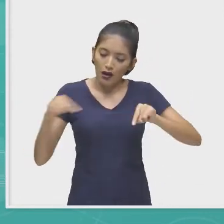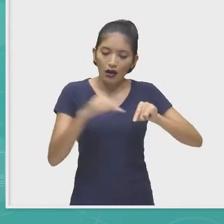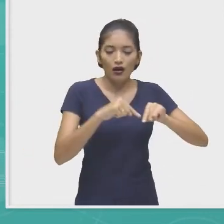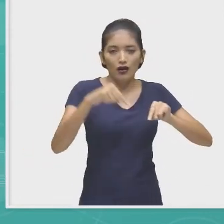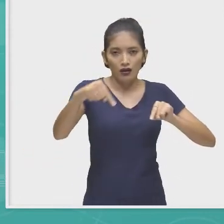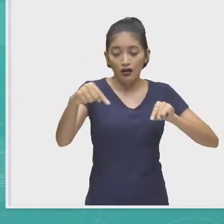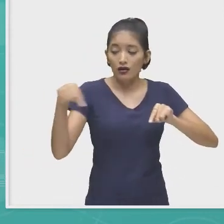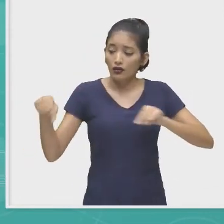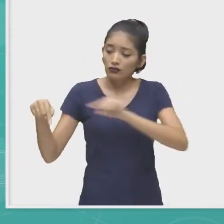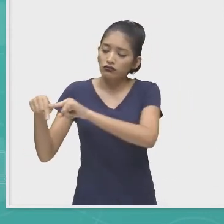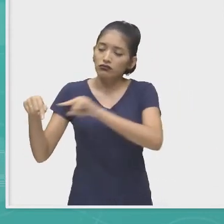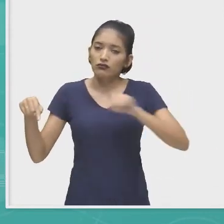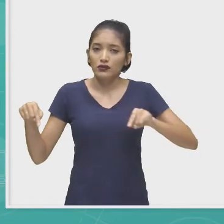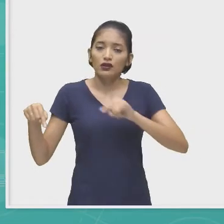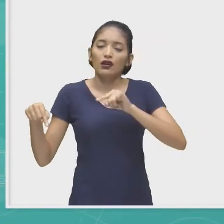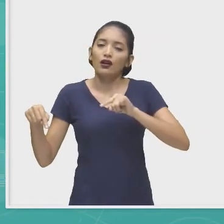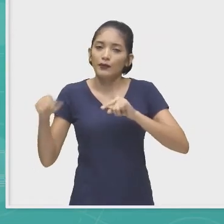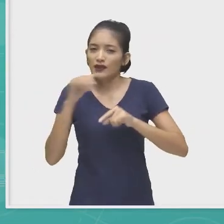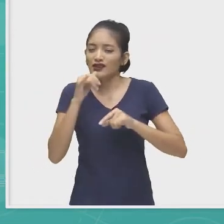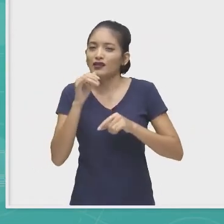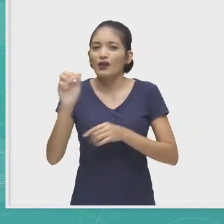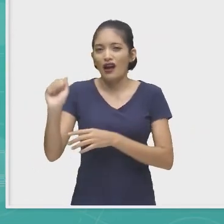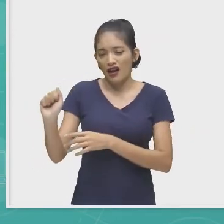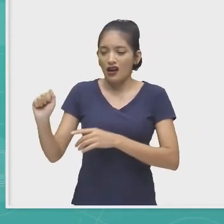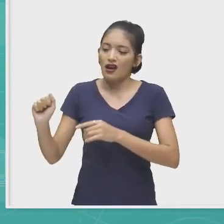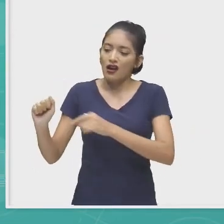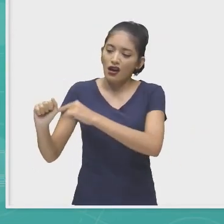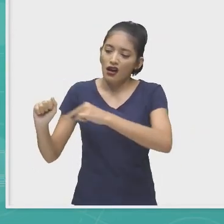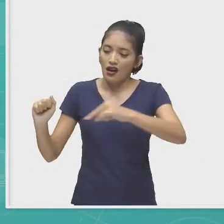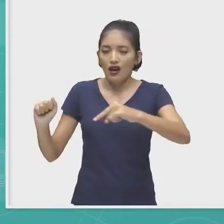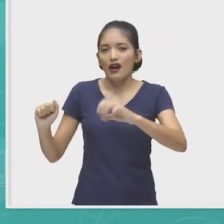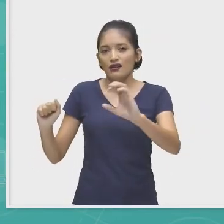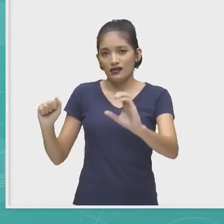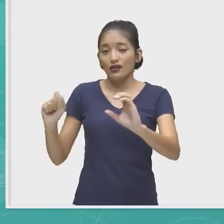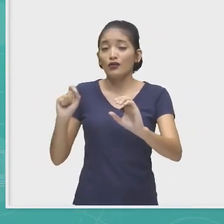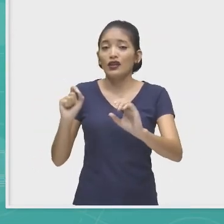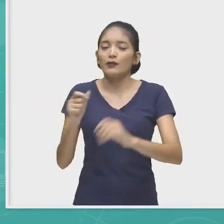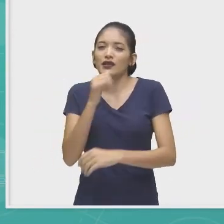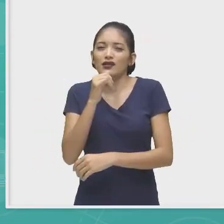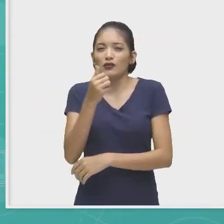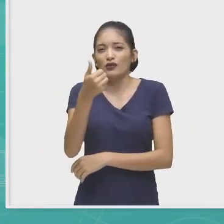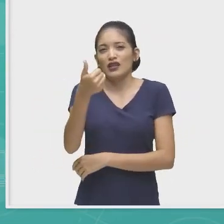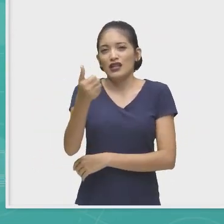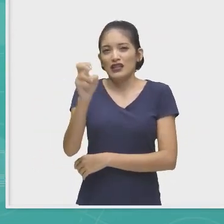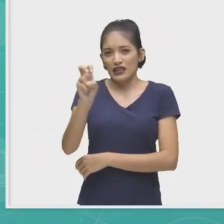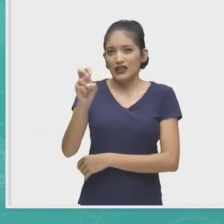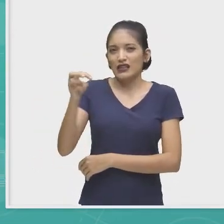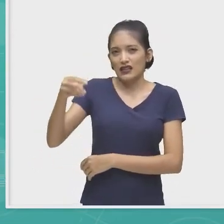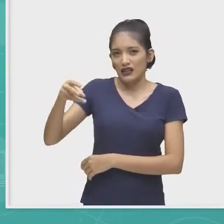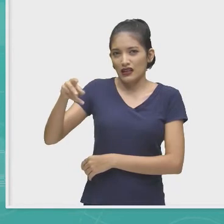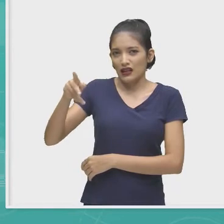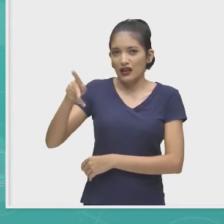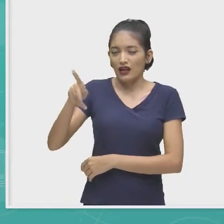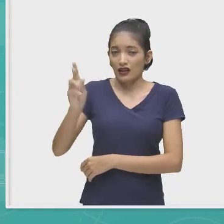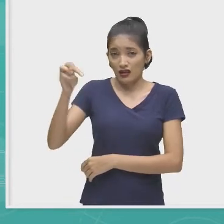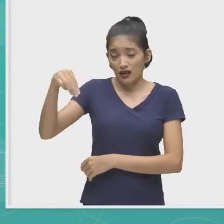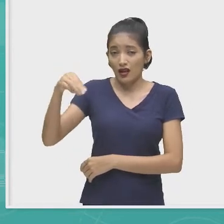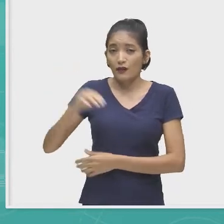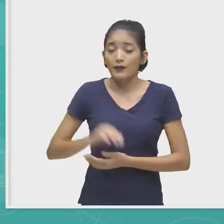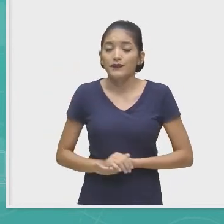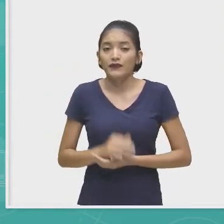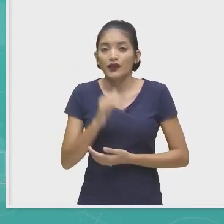A a C, vamos supor, sejam 15 quilômetros, correto? Se você